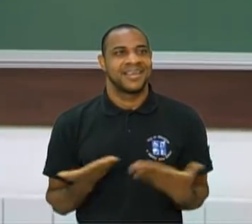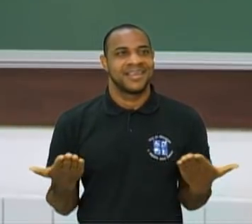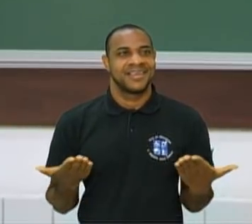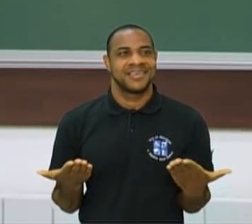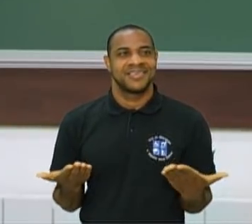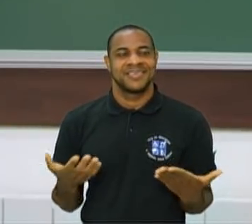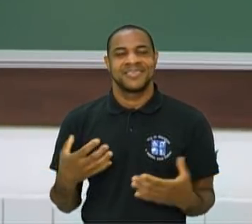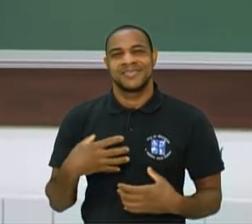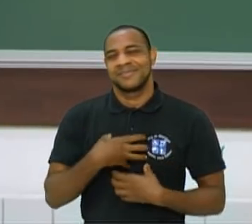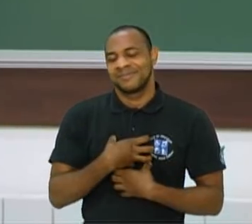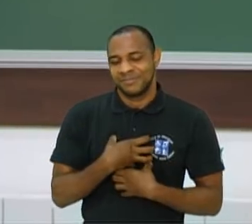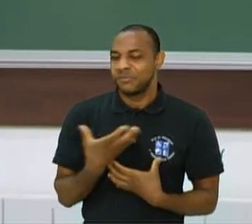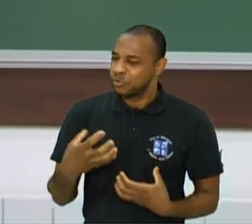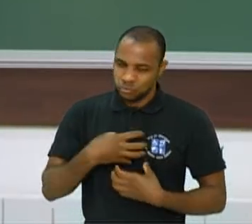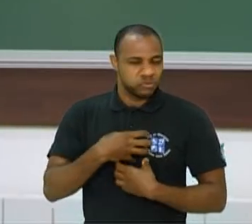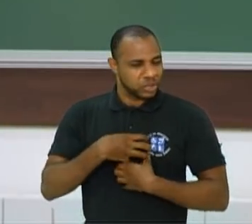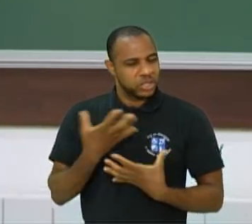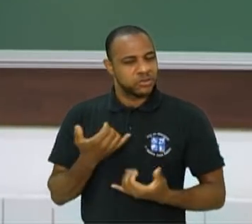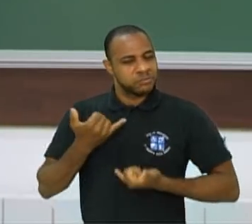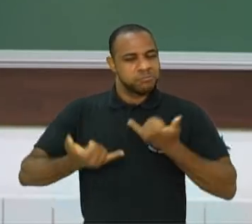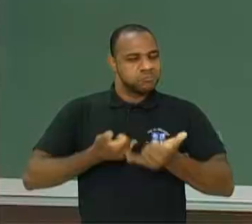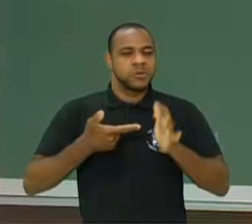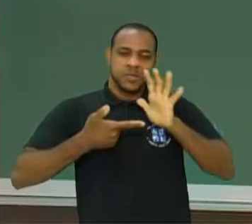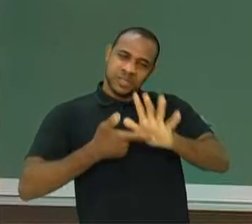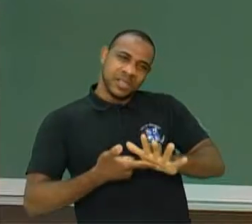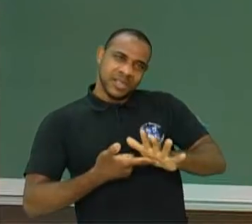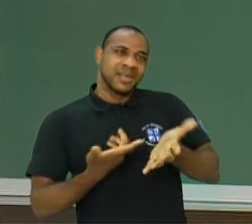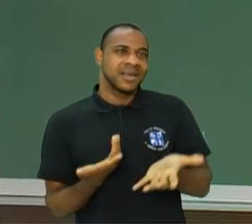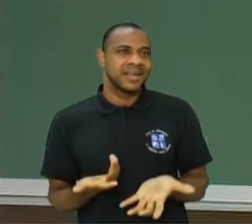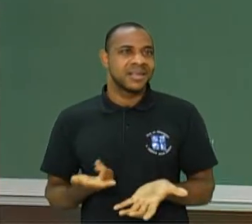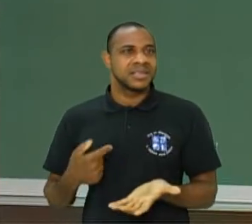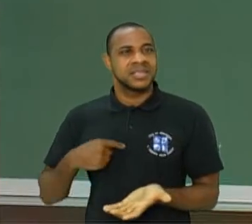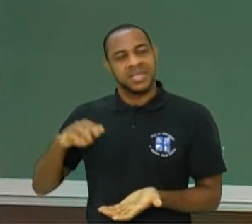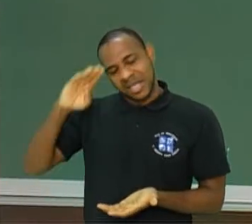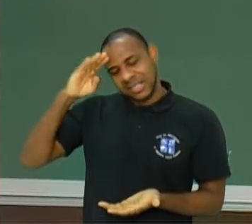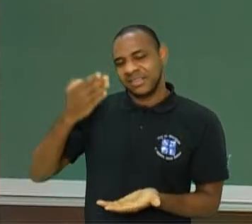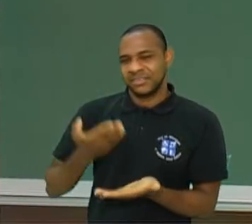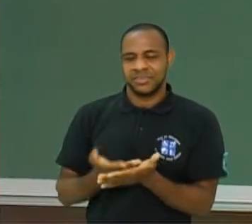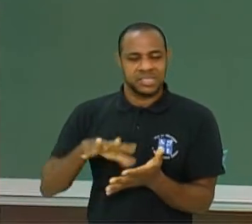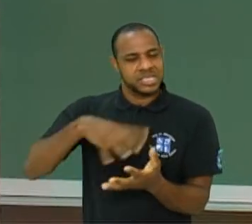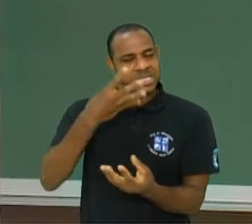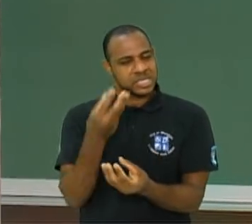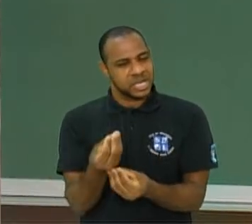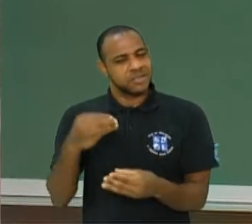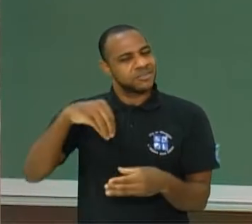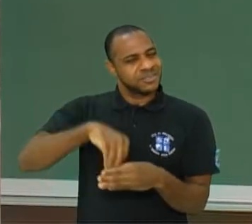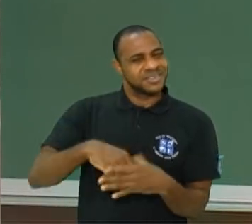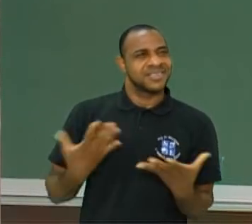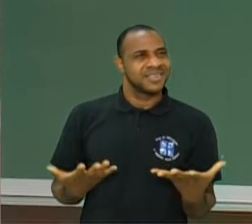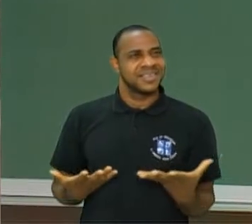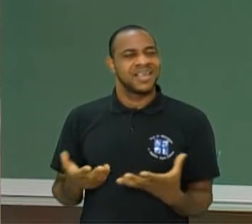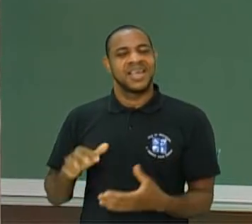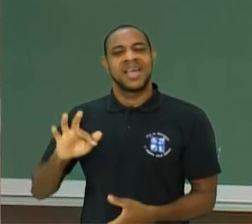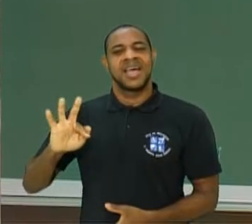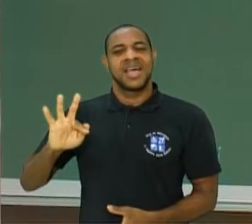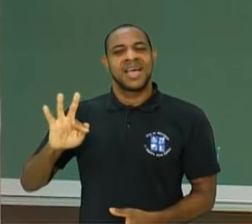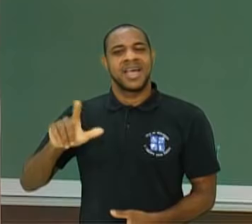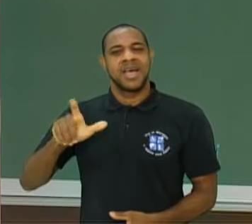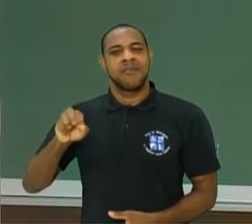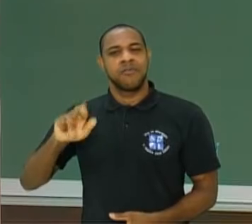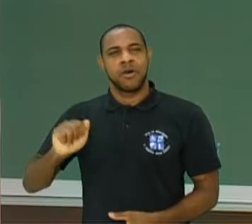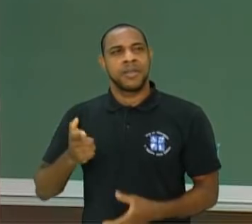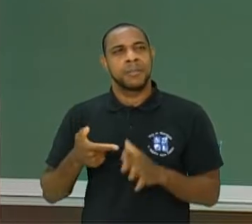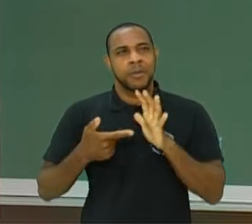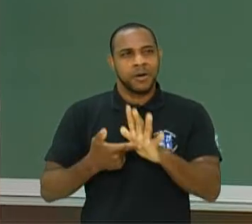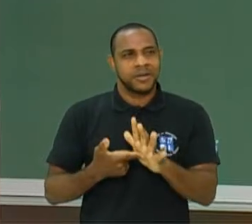uma maneira da prof trazer essa brincadeira, mas trazer tudo que eu acredito em arte, né? A Flora, ela representa o teatro